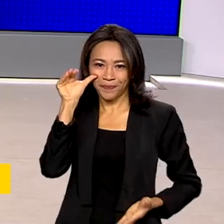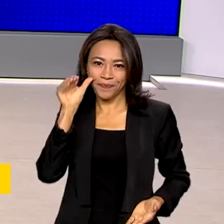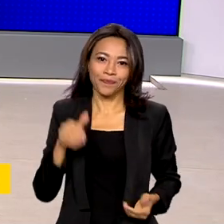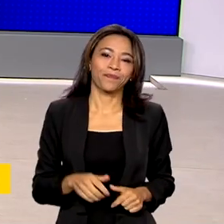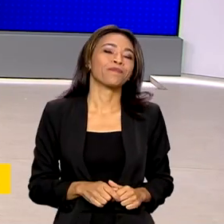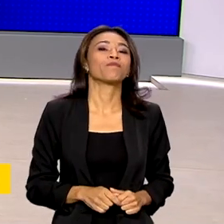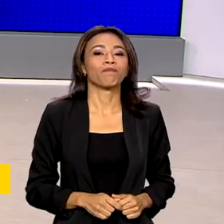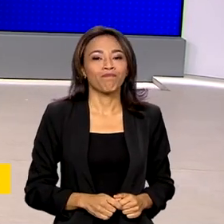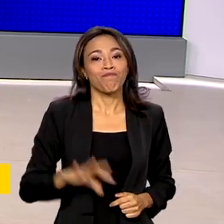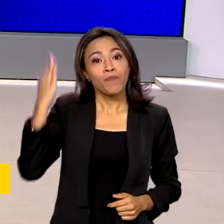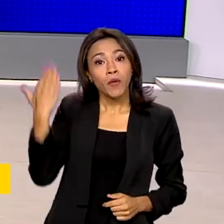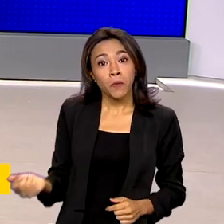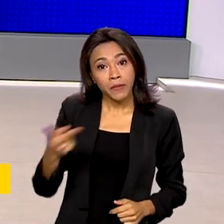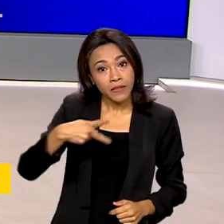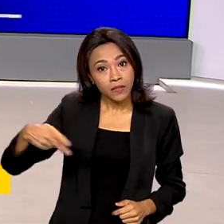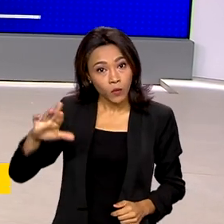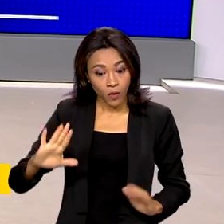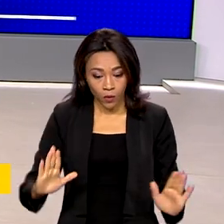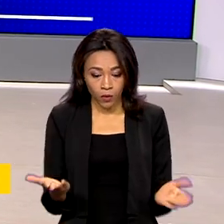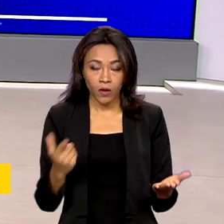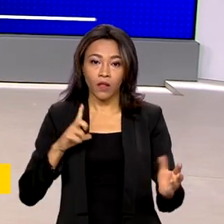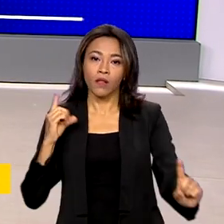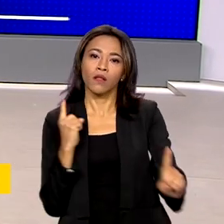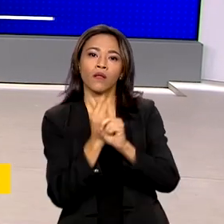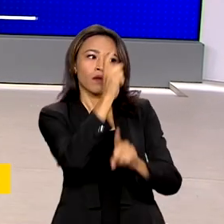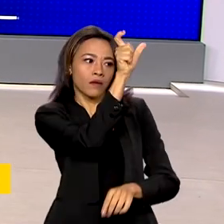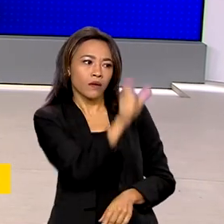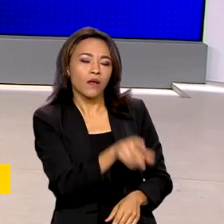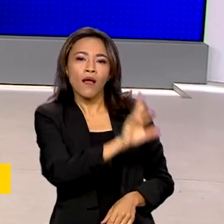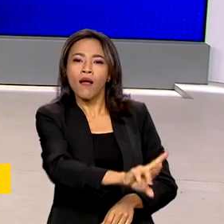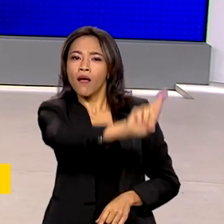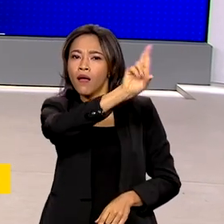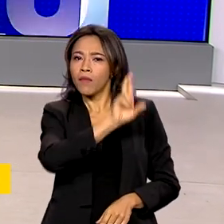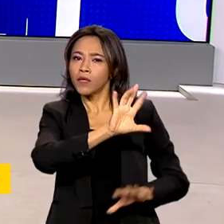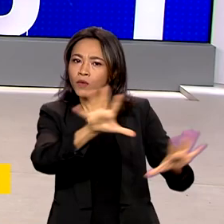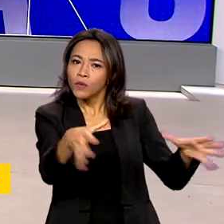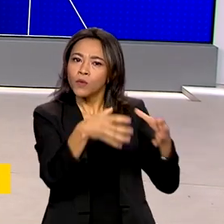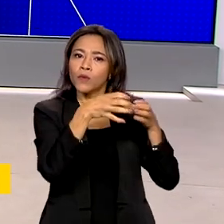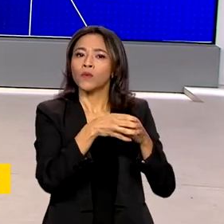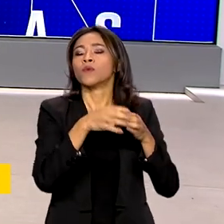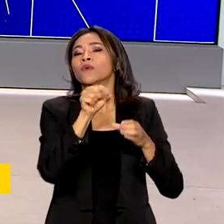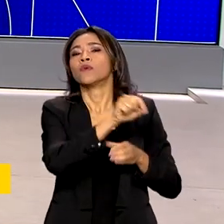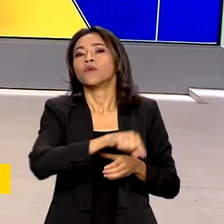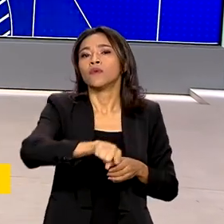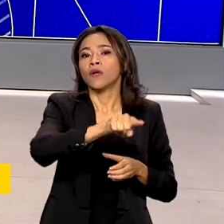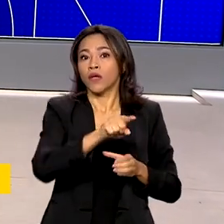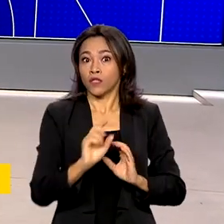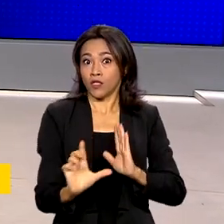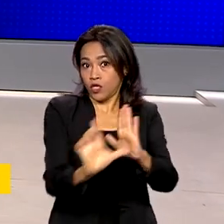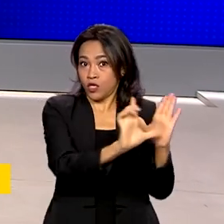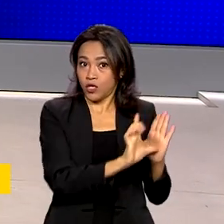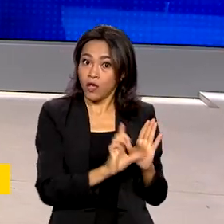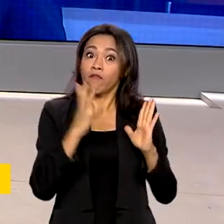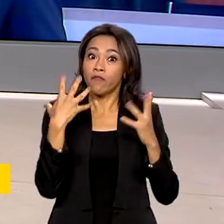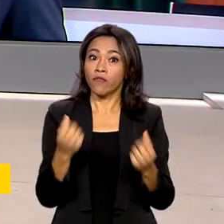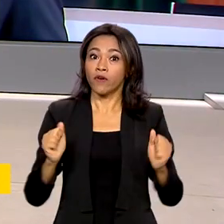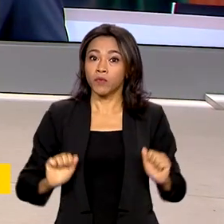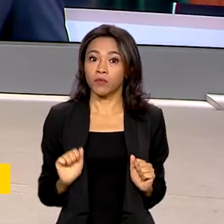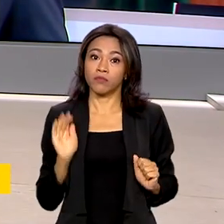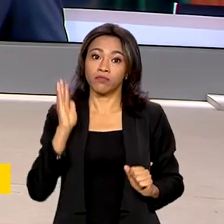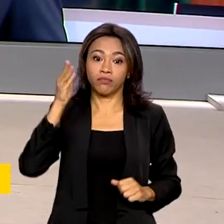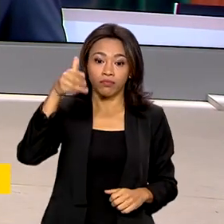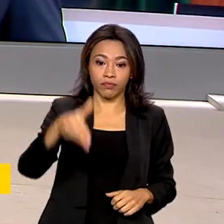o presidente Lula tem encontro hoje com representantes do setor Varejista vamos até o Palácio do Planalto o repórter